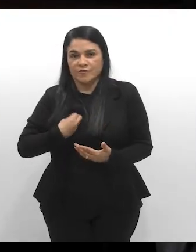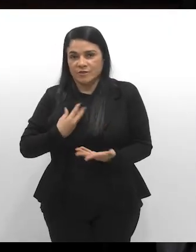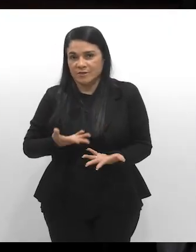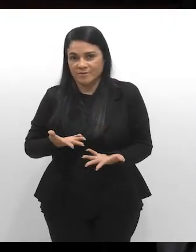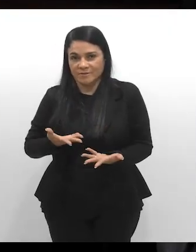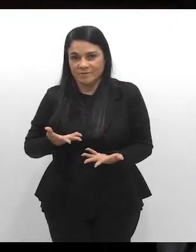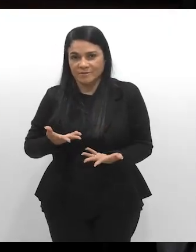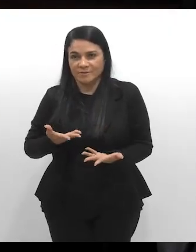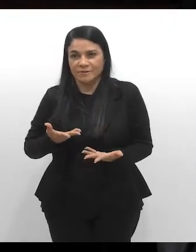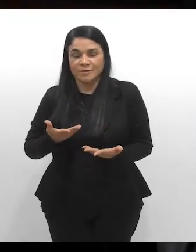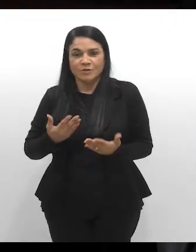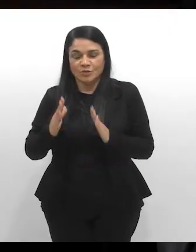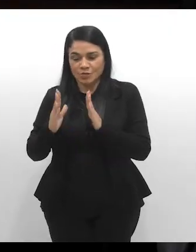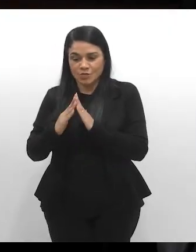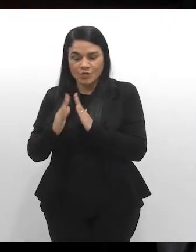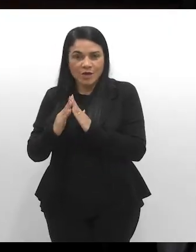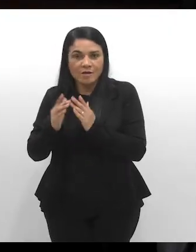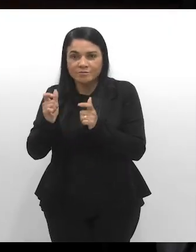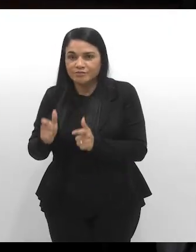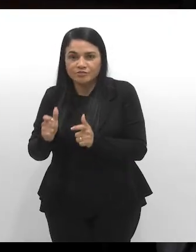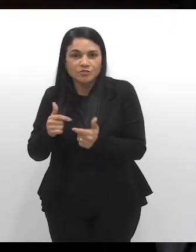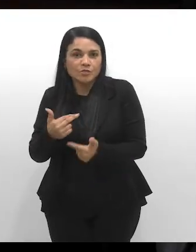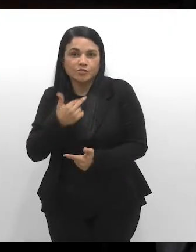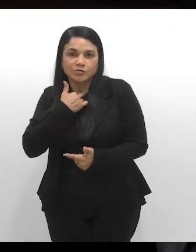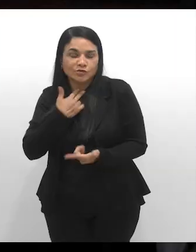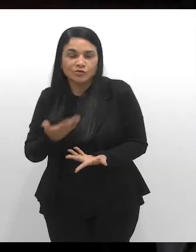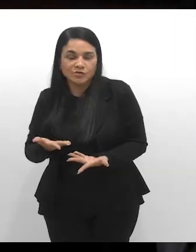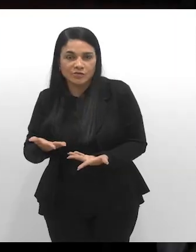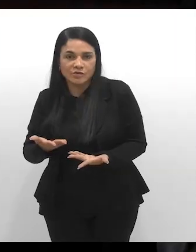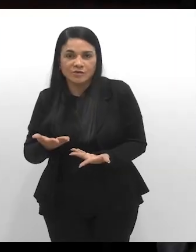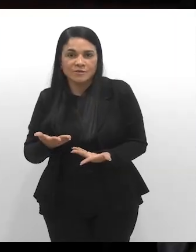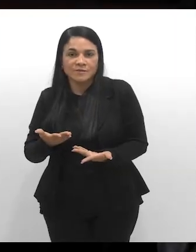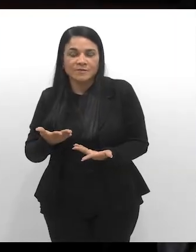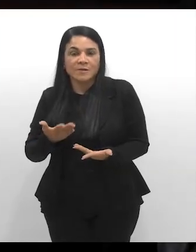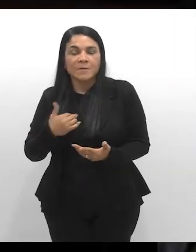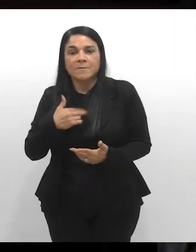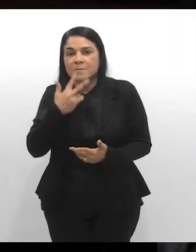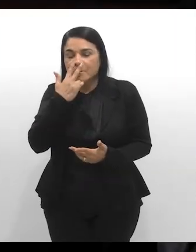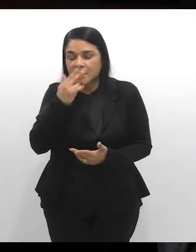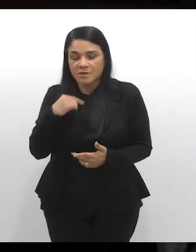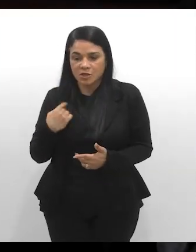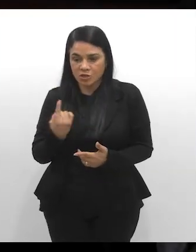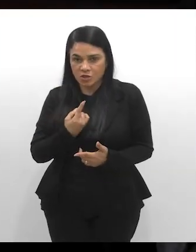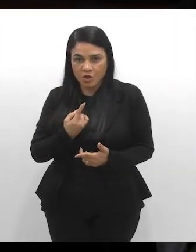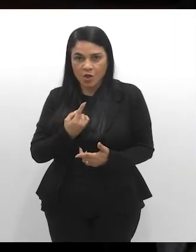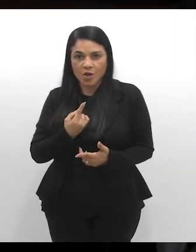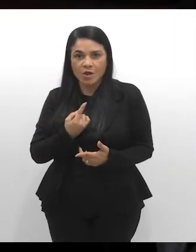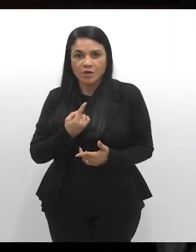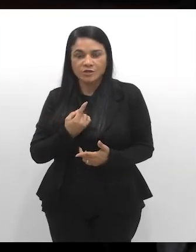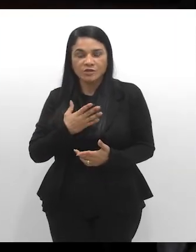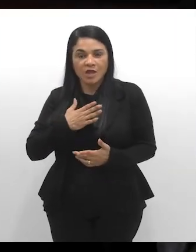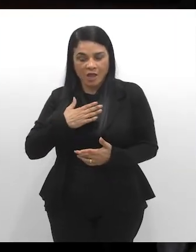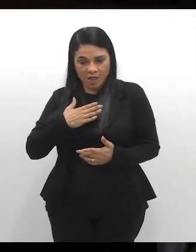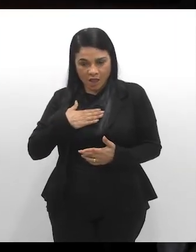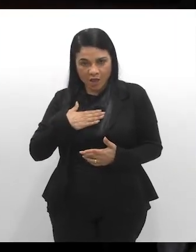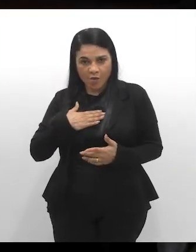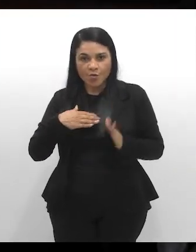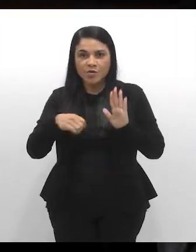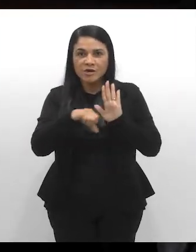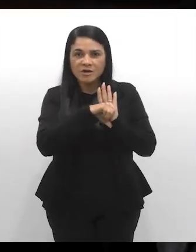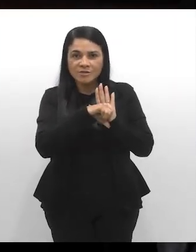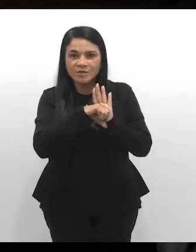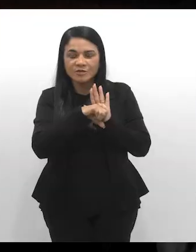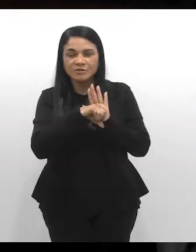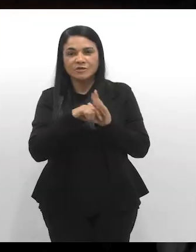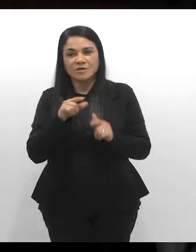viver no local que morava. Por quê? Parece que a gente eles eram a vítima e a